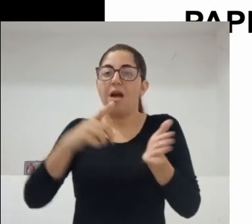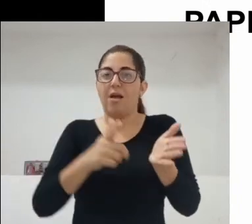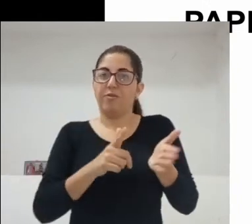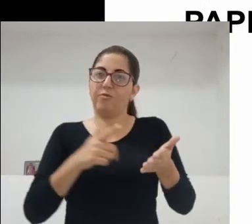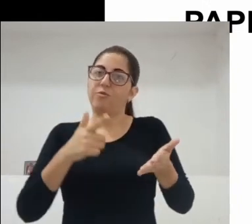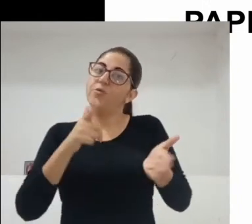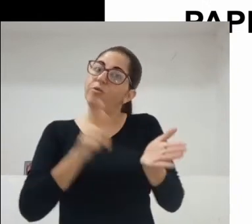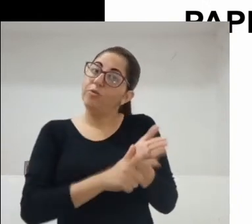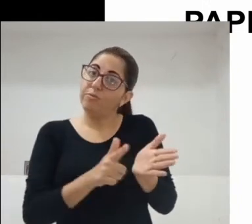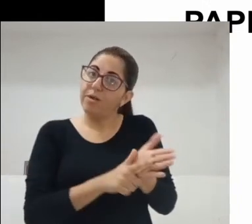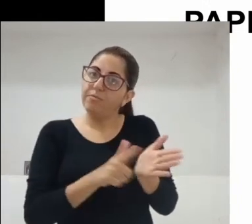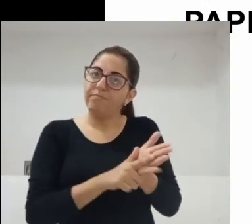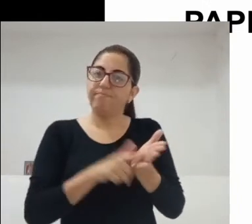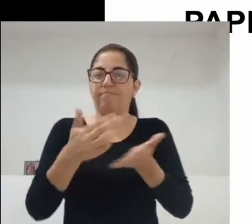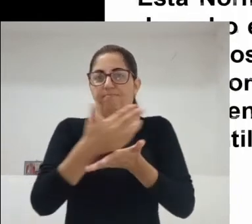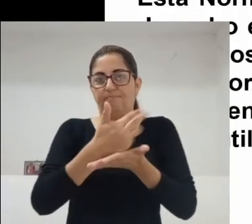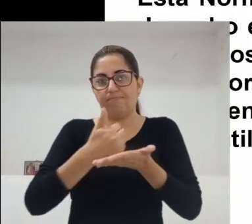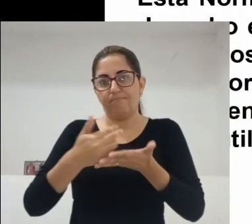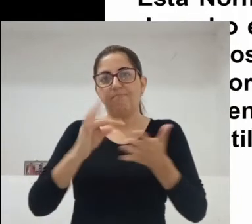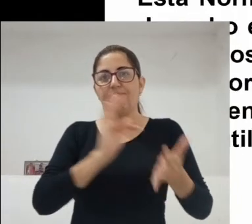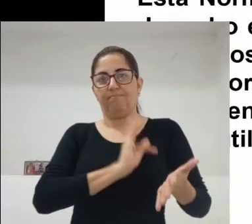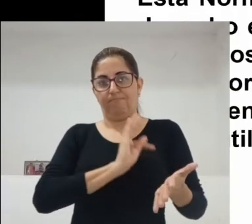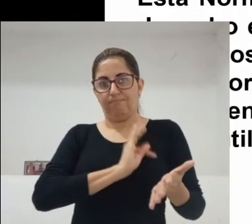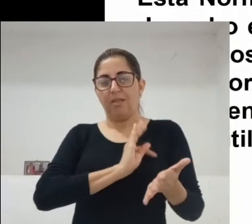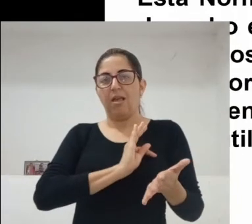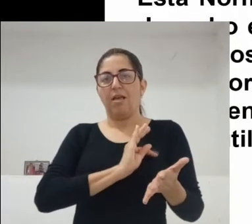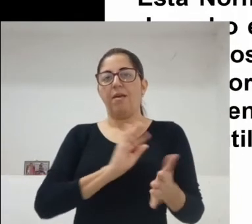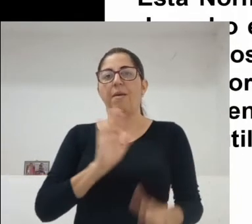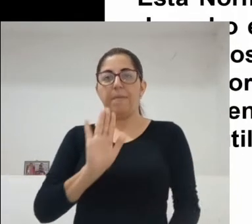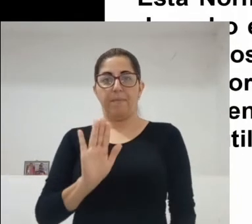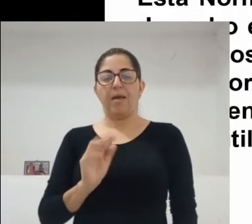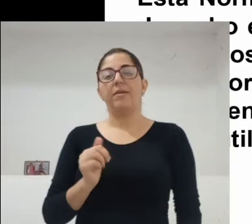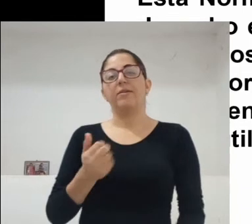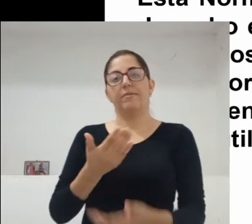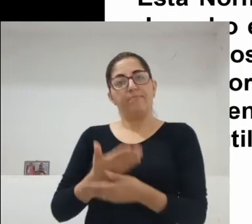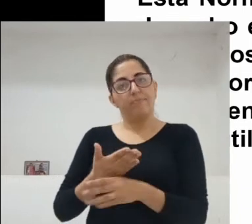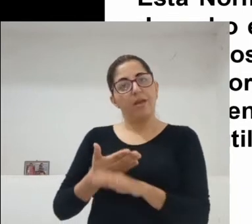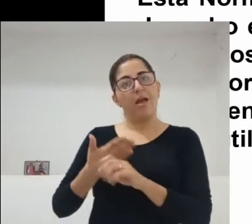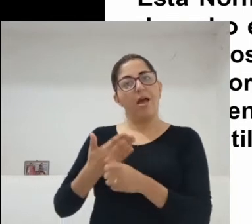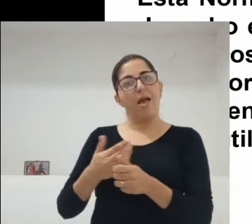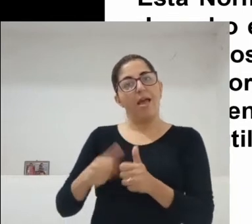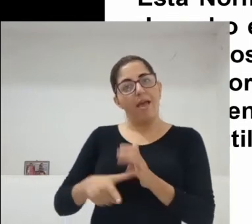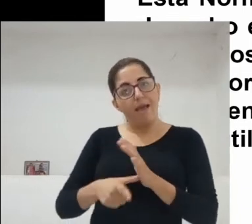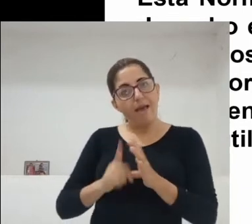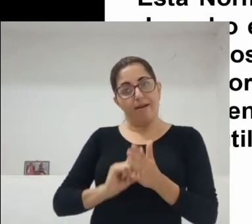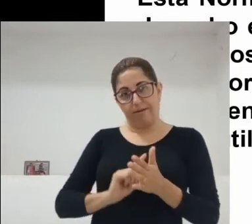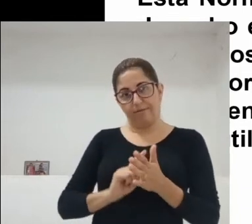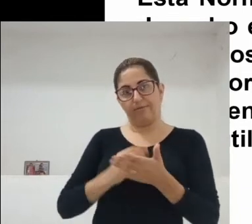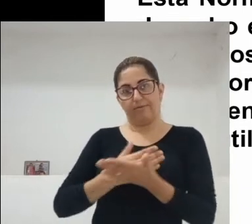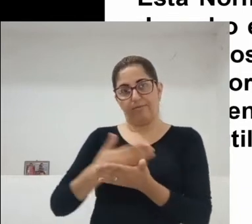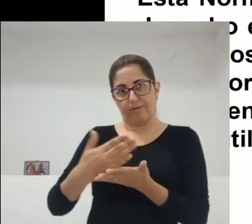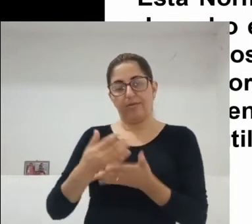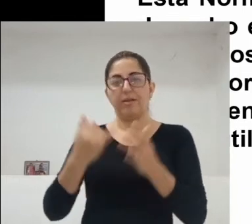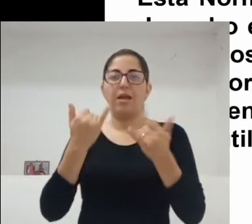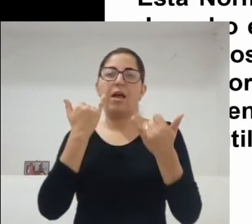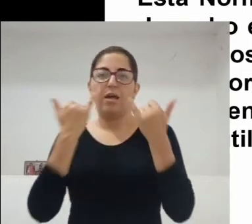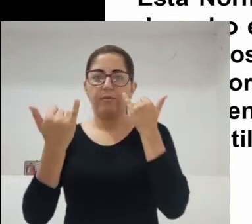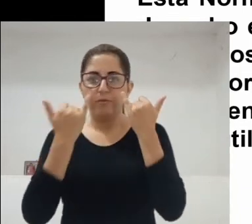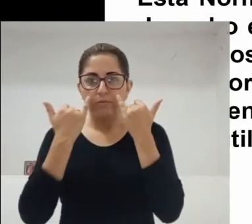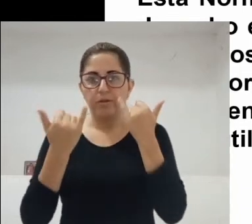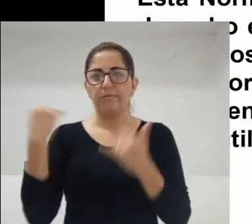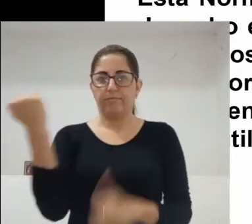papel em desenho técnico, né? Mas antes da gente começar, eu preciso dar um aviso importante para vocês, né?